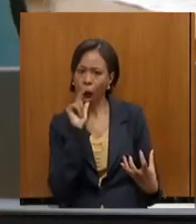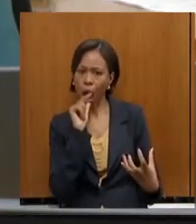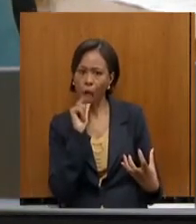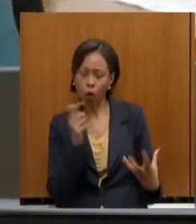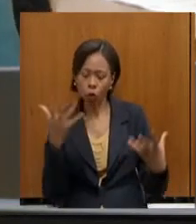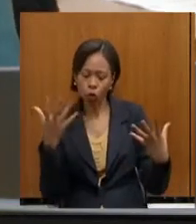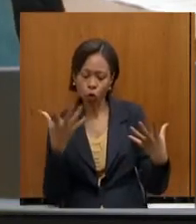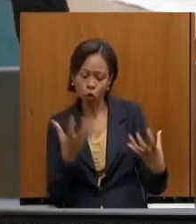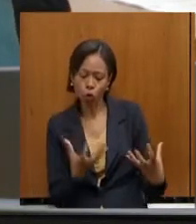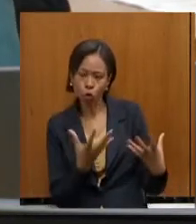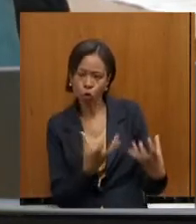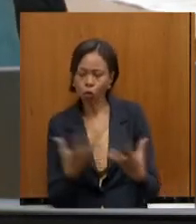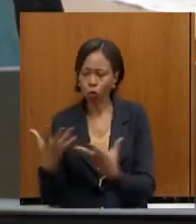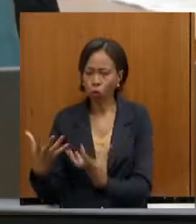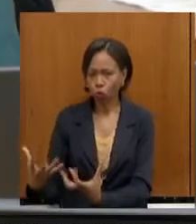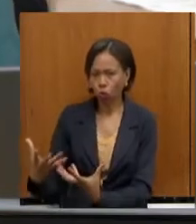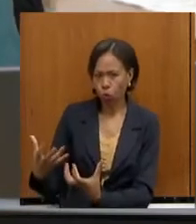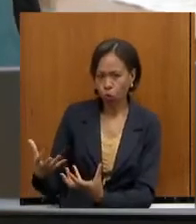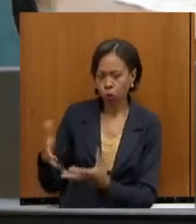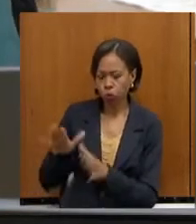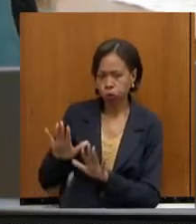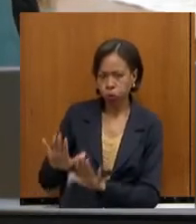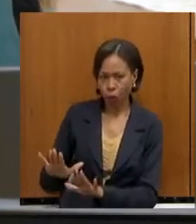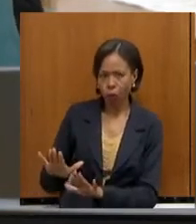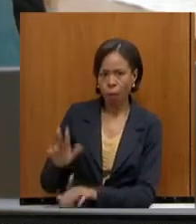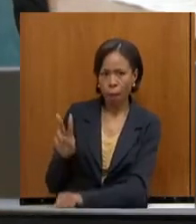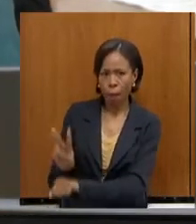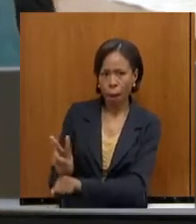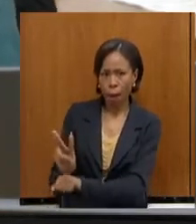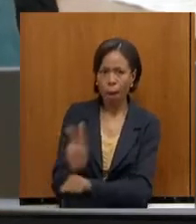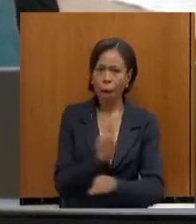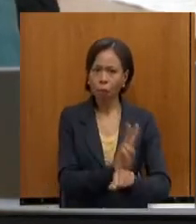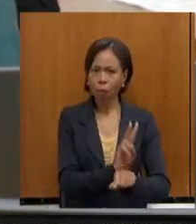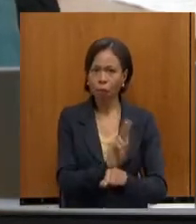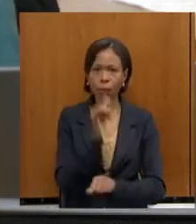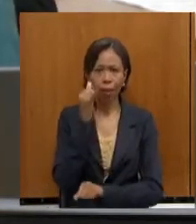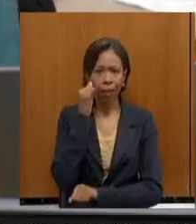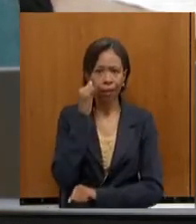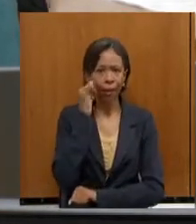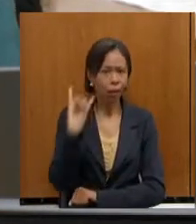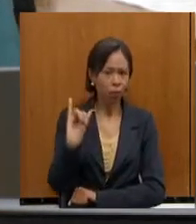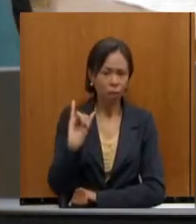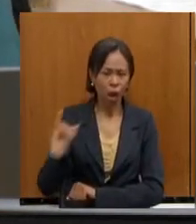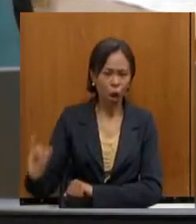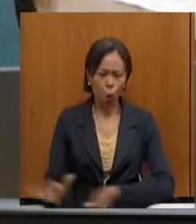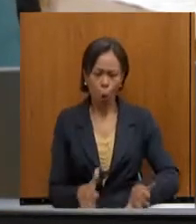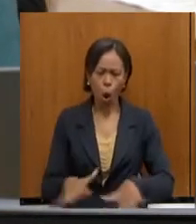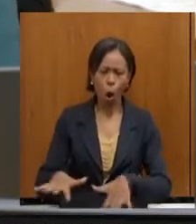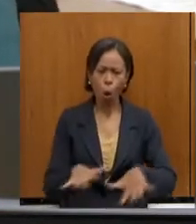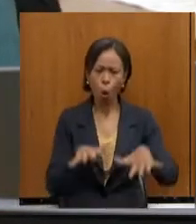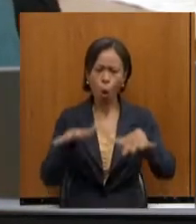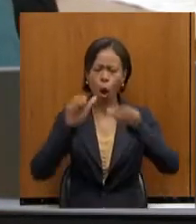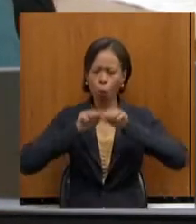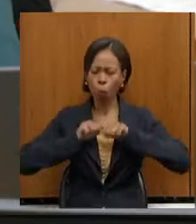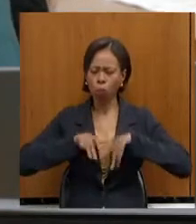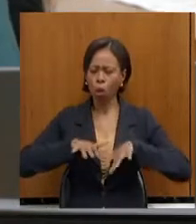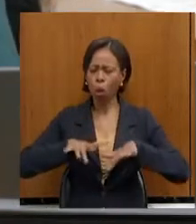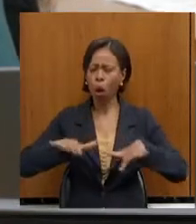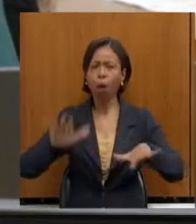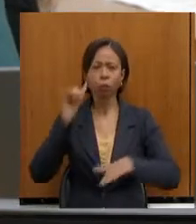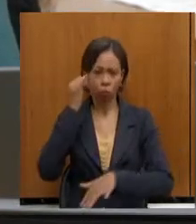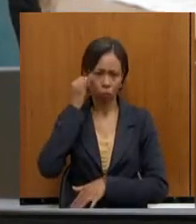né naquela infraestrutura para que a gente não tenha o pico de cheia de ser locado diretamente as